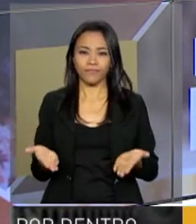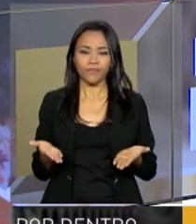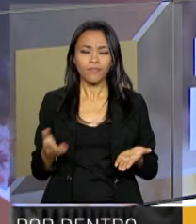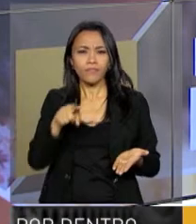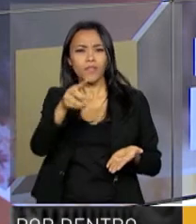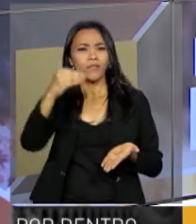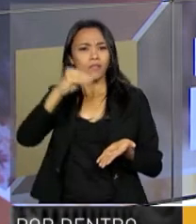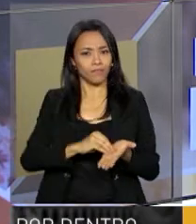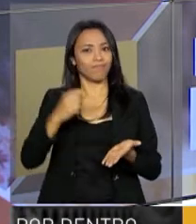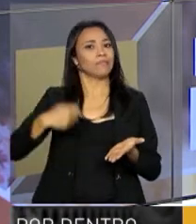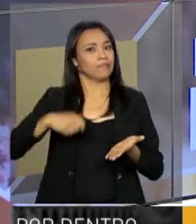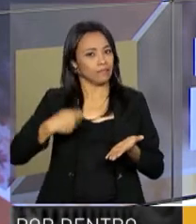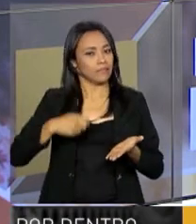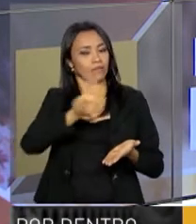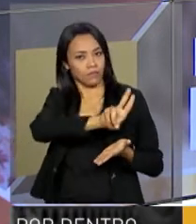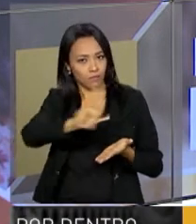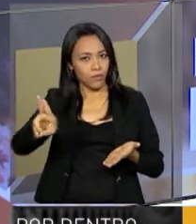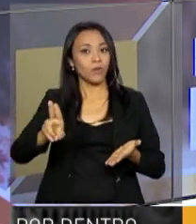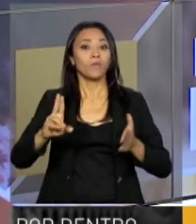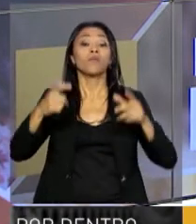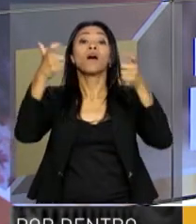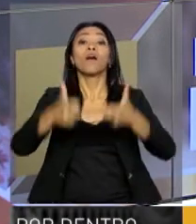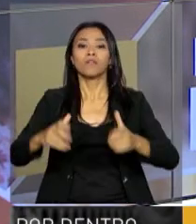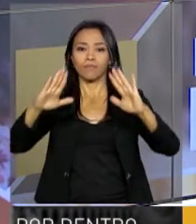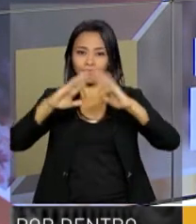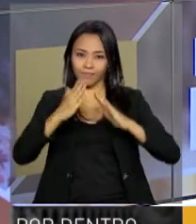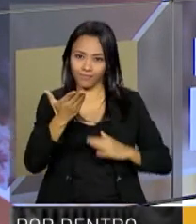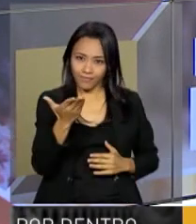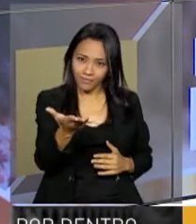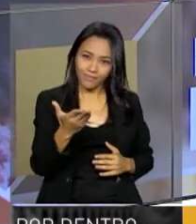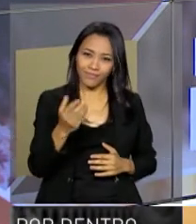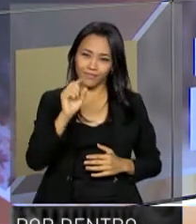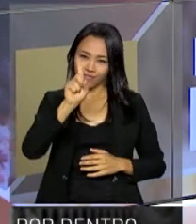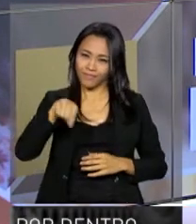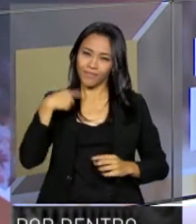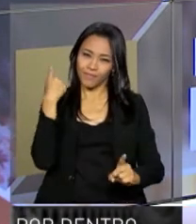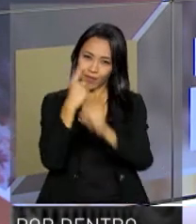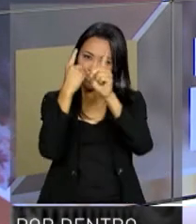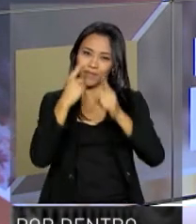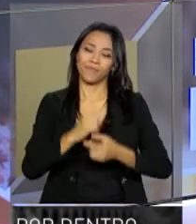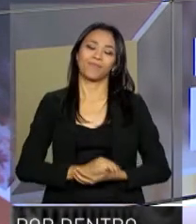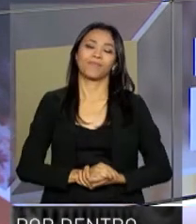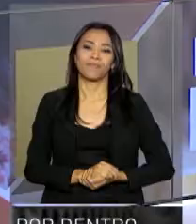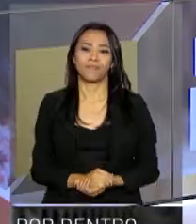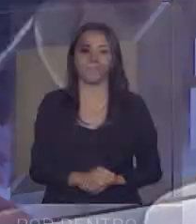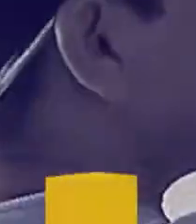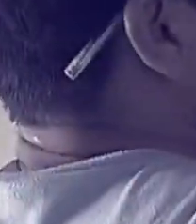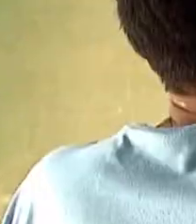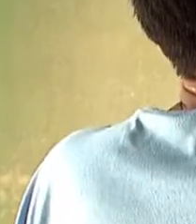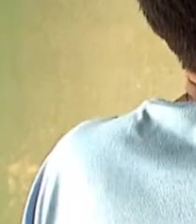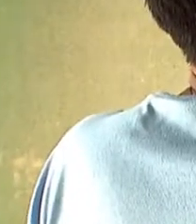pordentrodogoverno@presidencia.gov.br. É preciso que você informe o seu nome e a cidade onde você mora. Até a próxima!